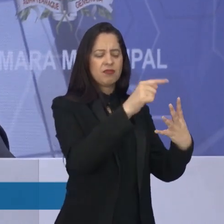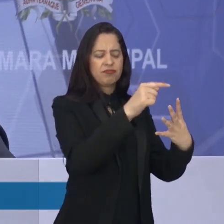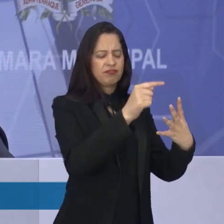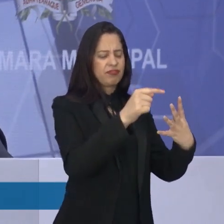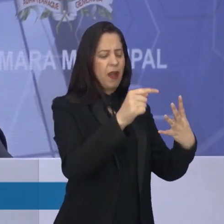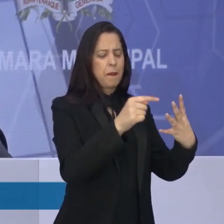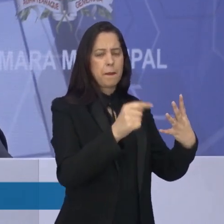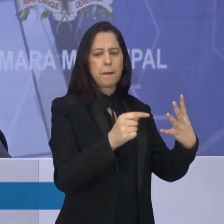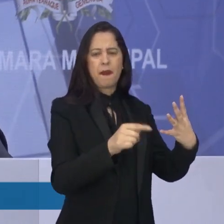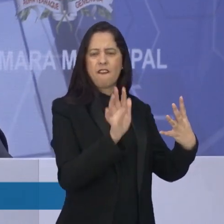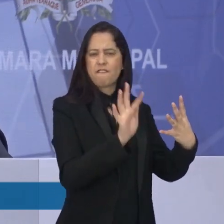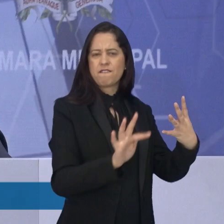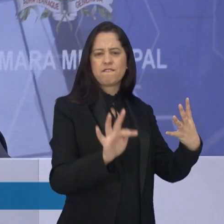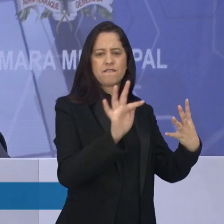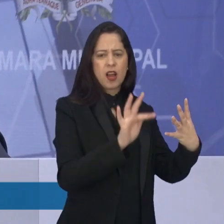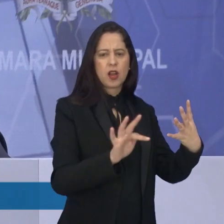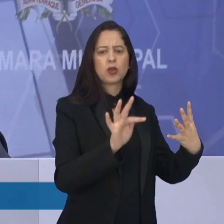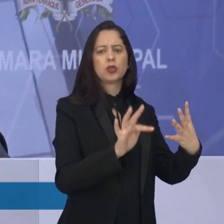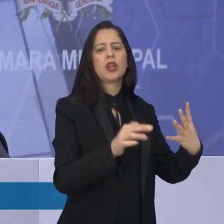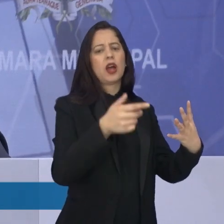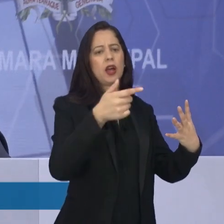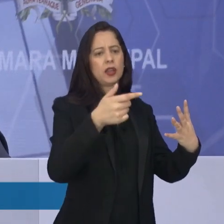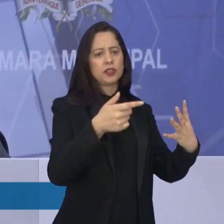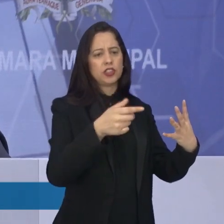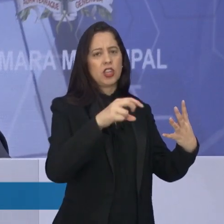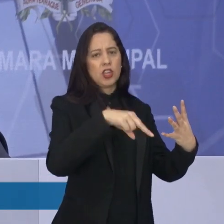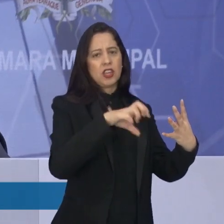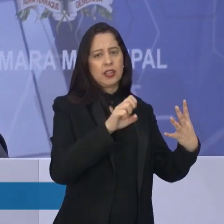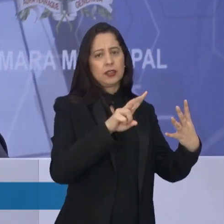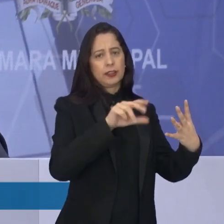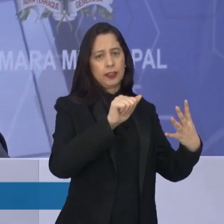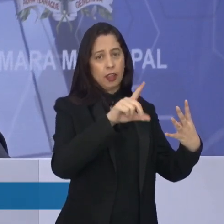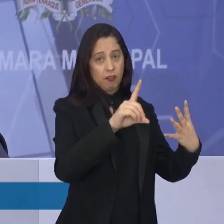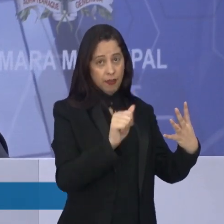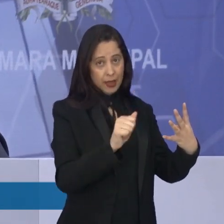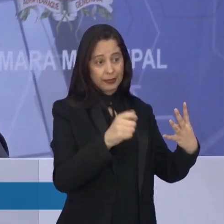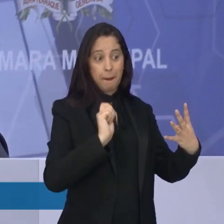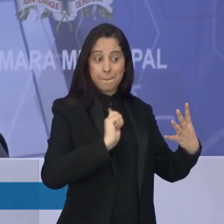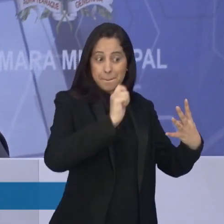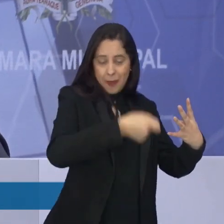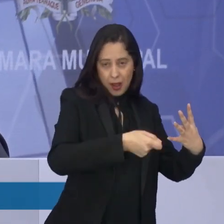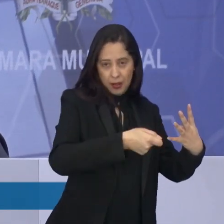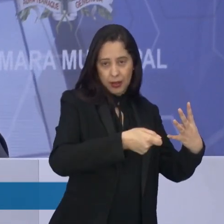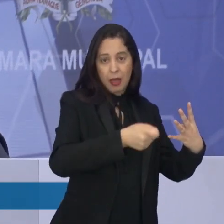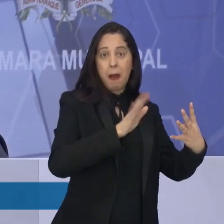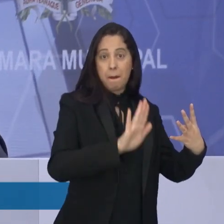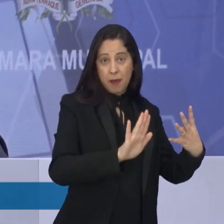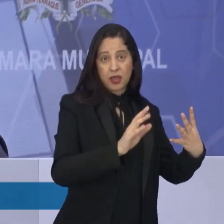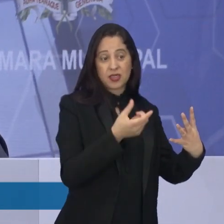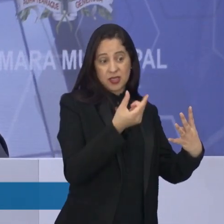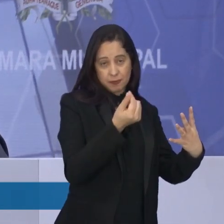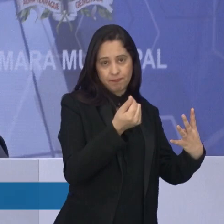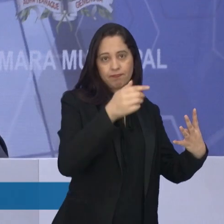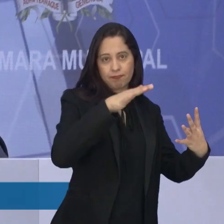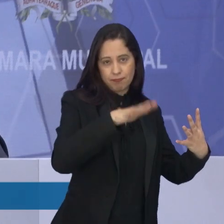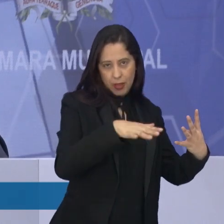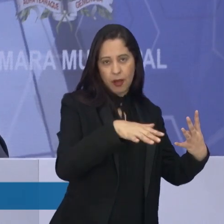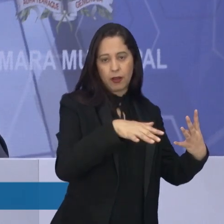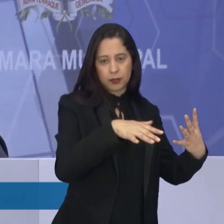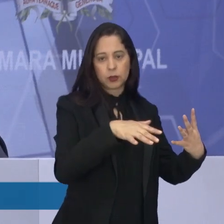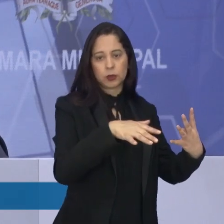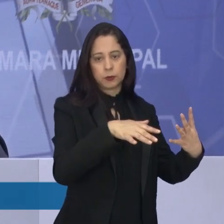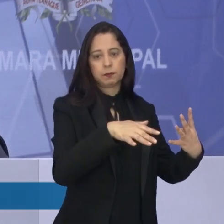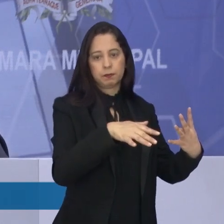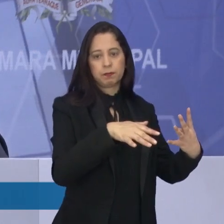Vegas, que é de novo, como no Reino Unido, paga-se para estudar lá, mas que também é pesadamente subsidiada